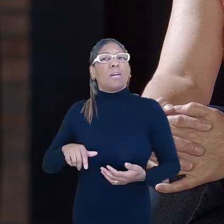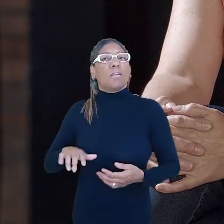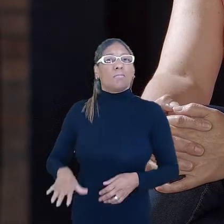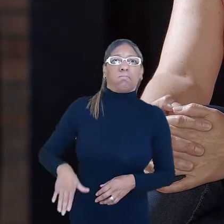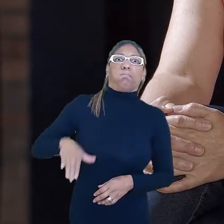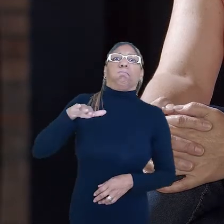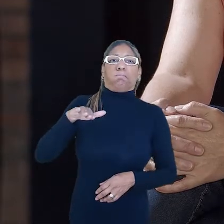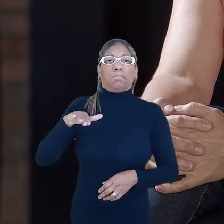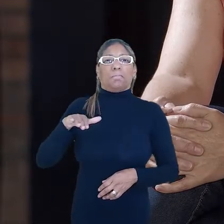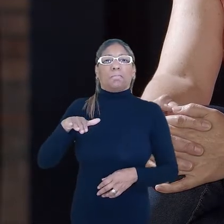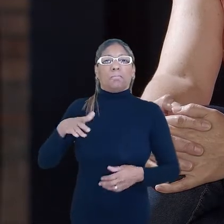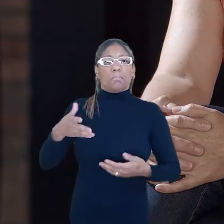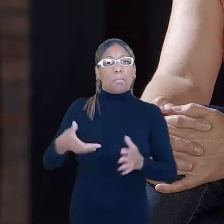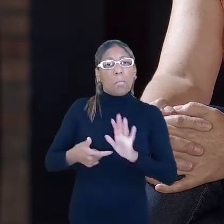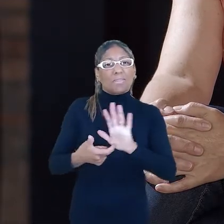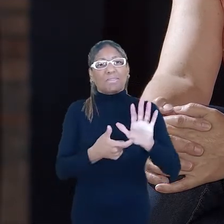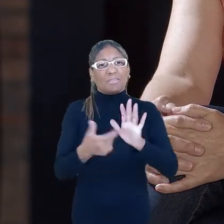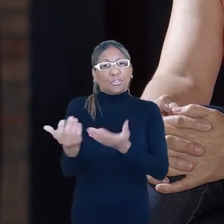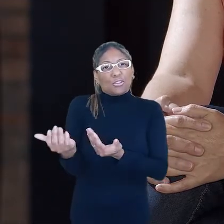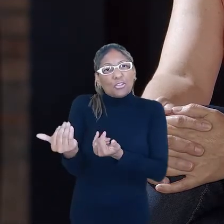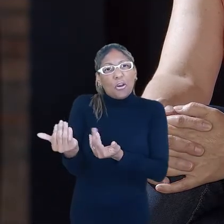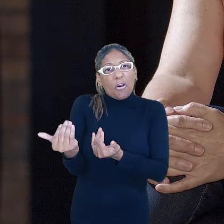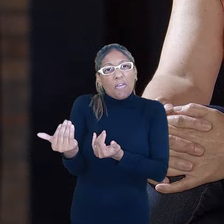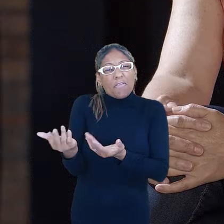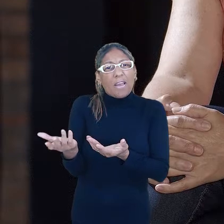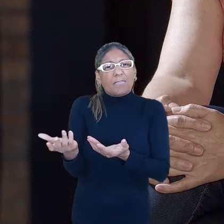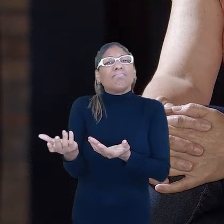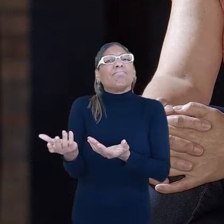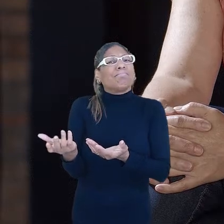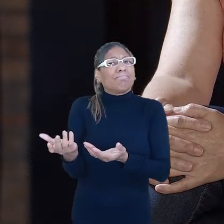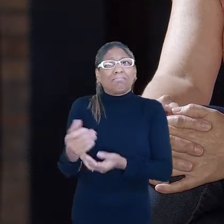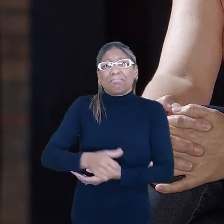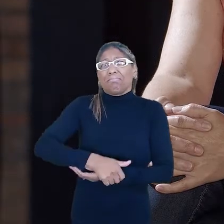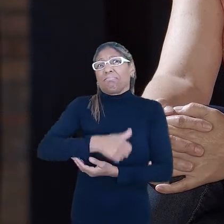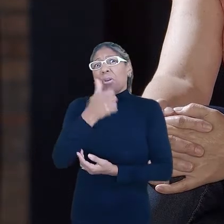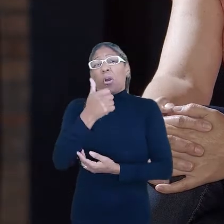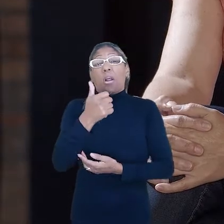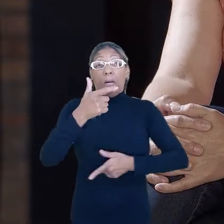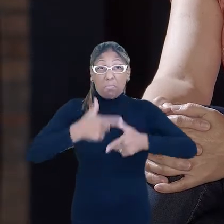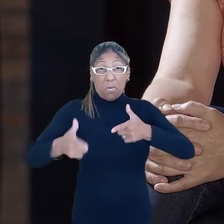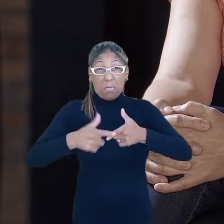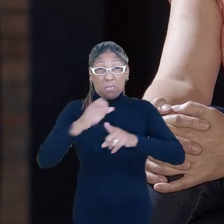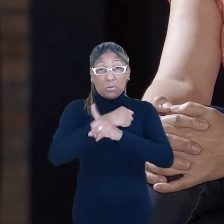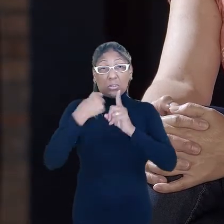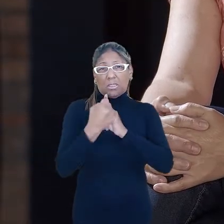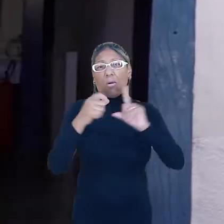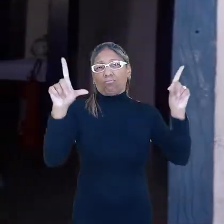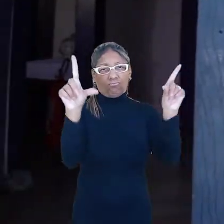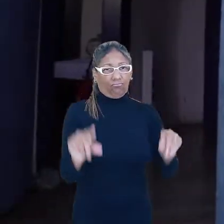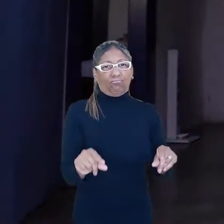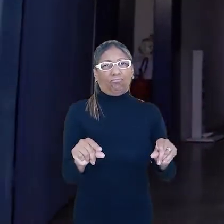oferecermos essa cultura para esse povo, trazer esses jovens, eu acho que a gente diminui muito os problemas sociais da